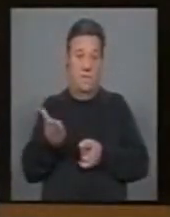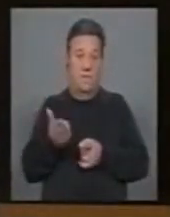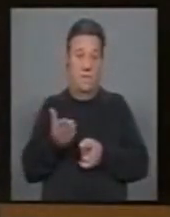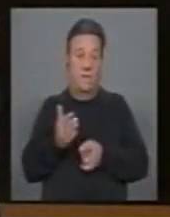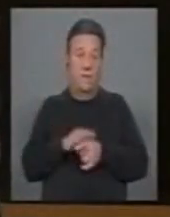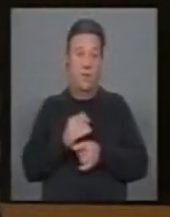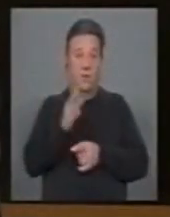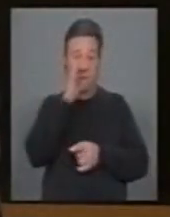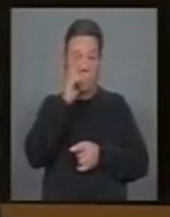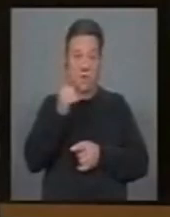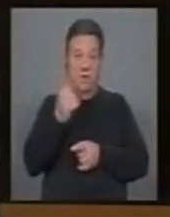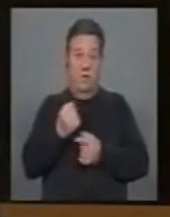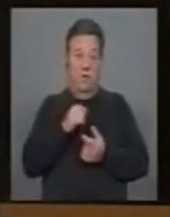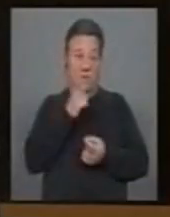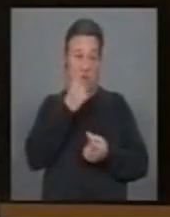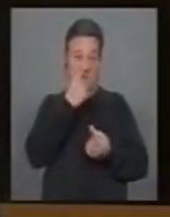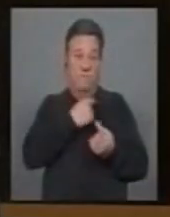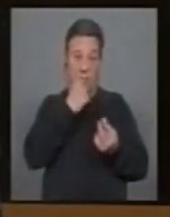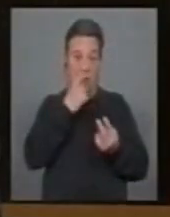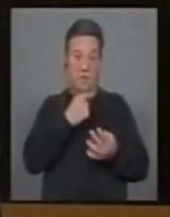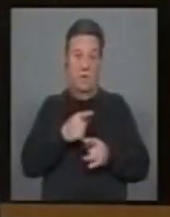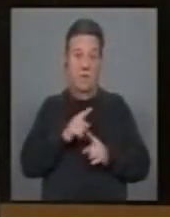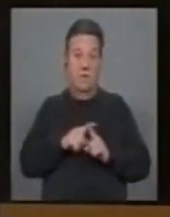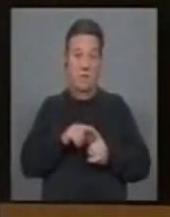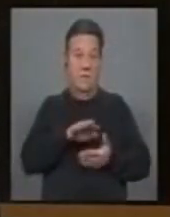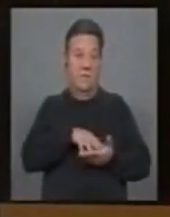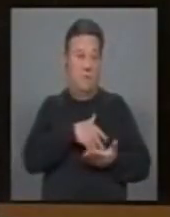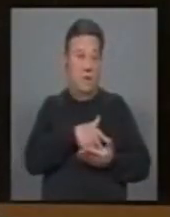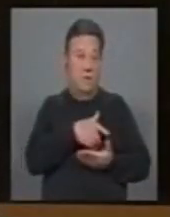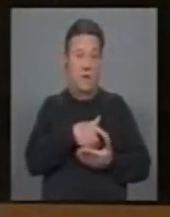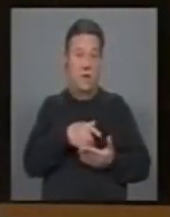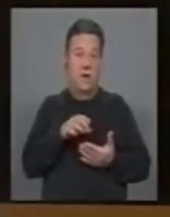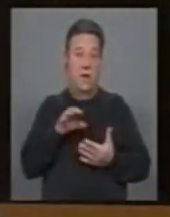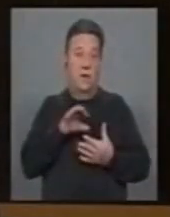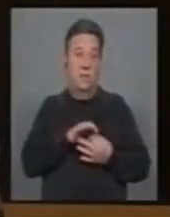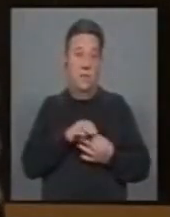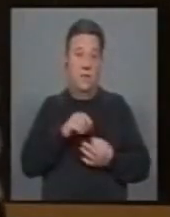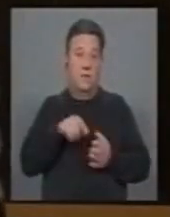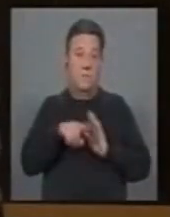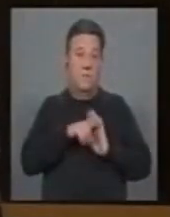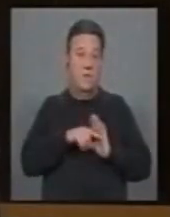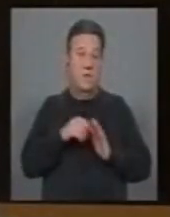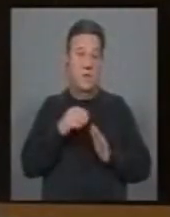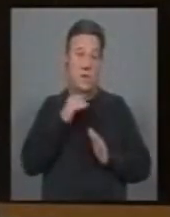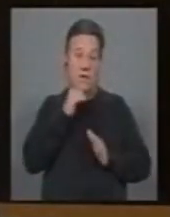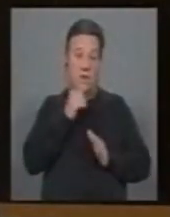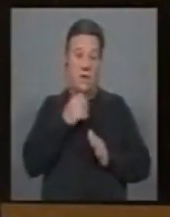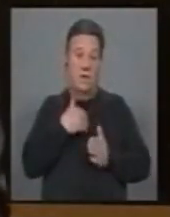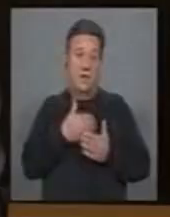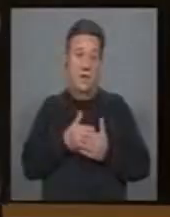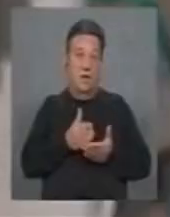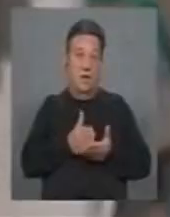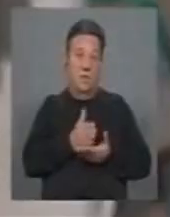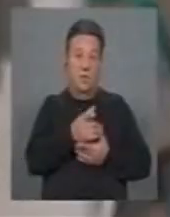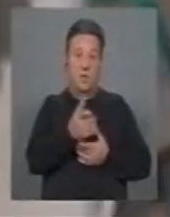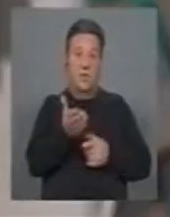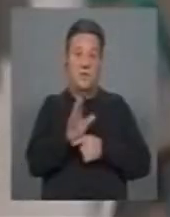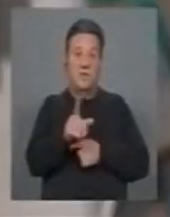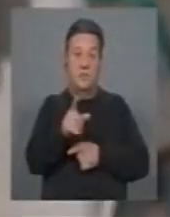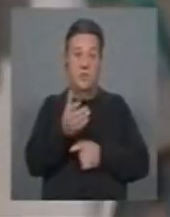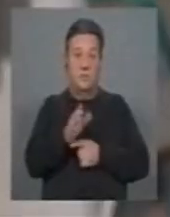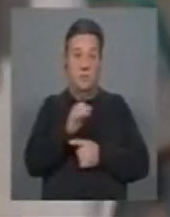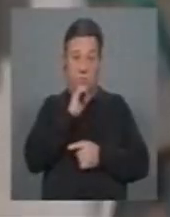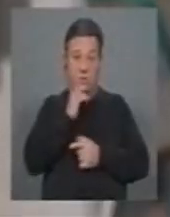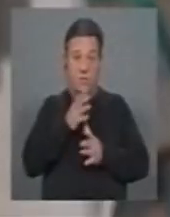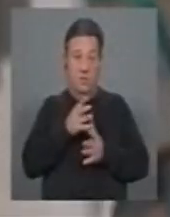porque o governo tem falhado nos diversos planos e na aplicação das medidas que tem vindo a levar a cabo o exemplo que o